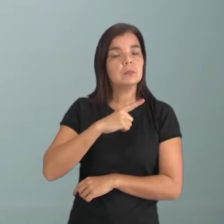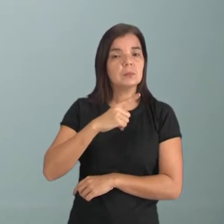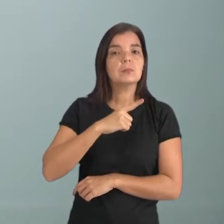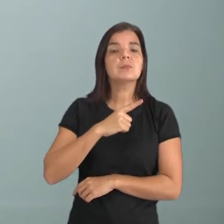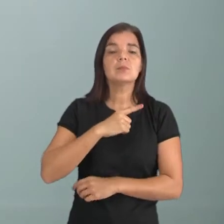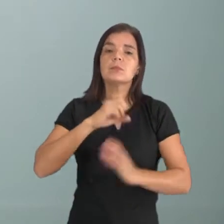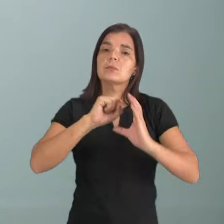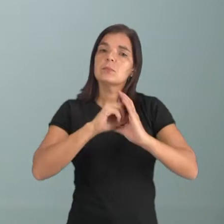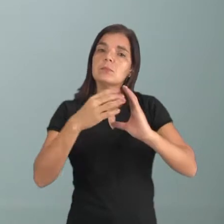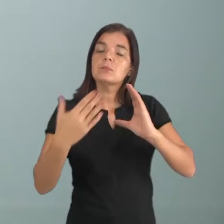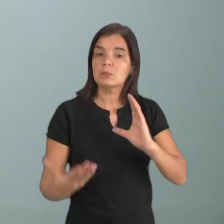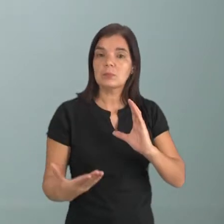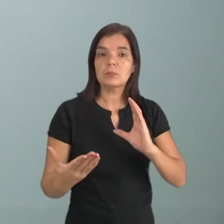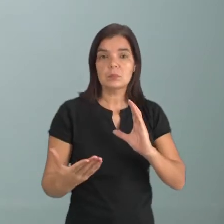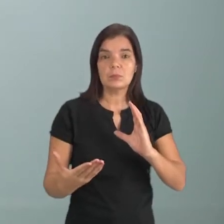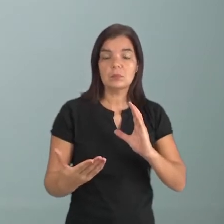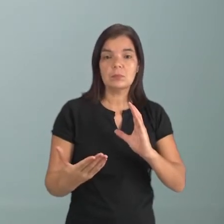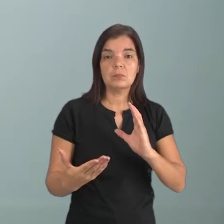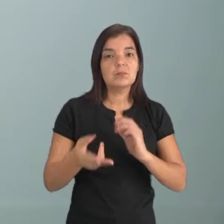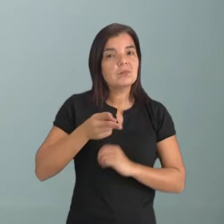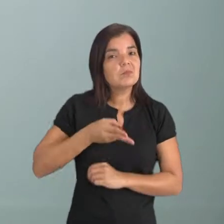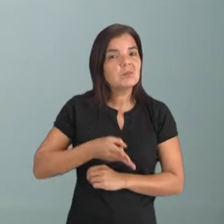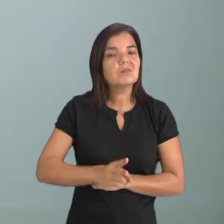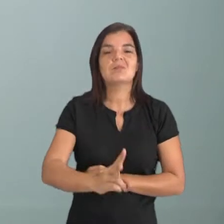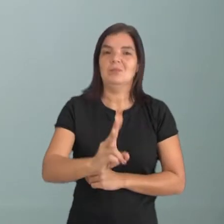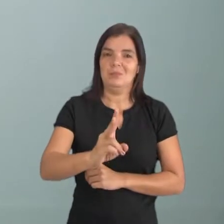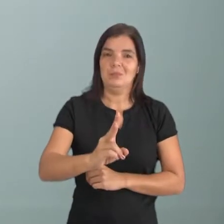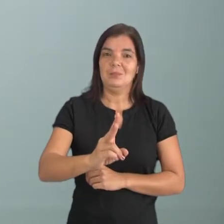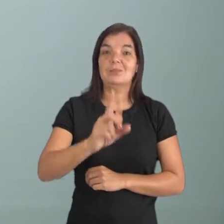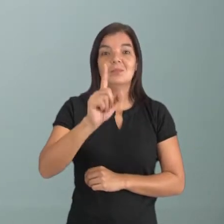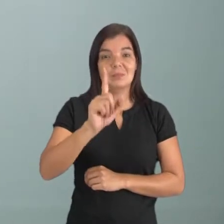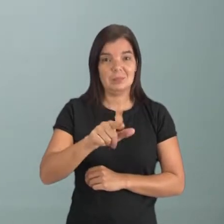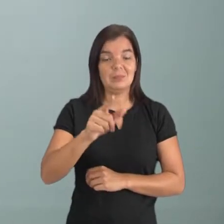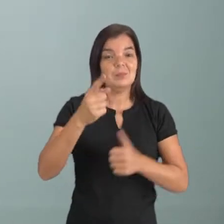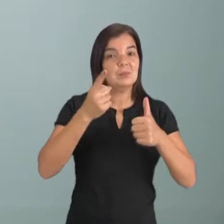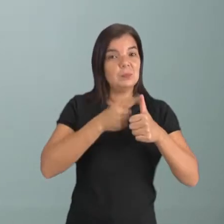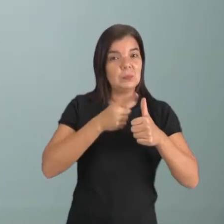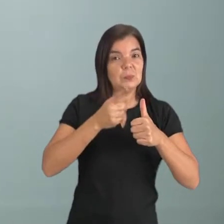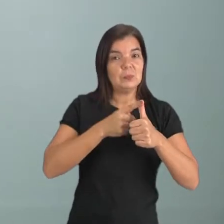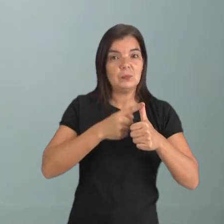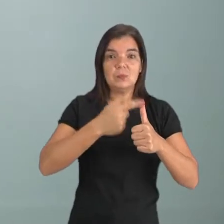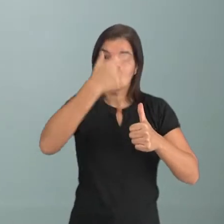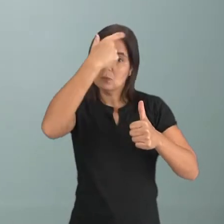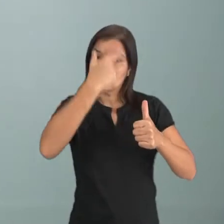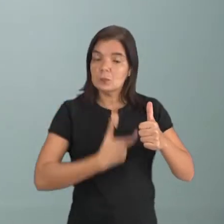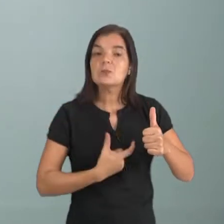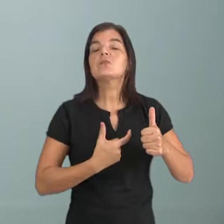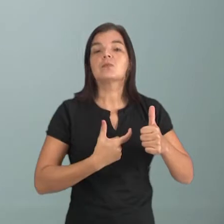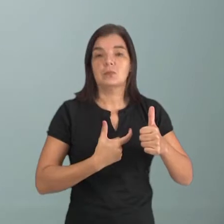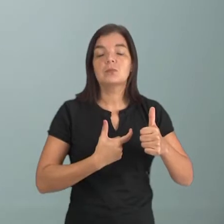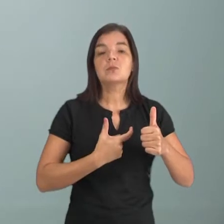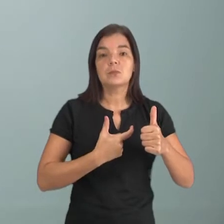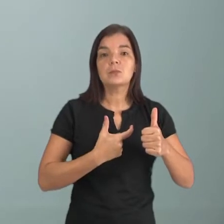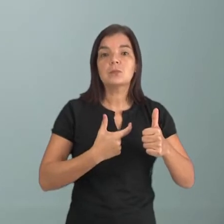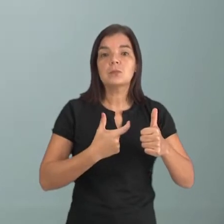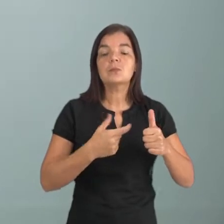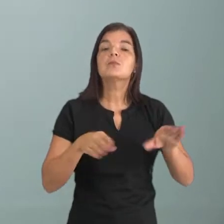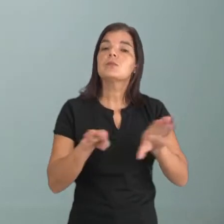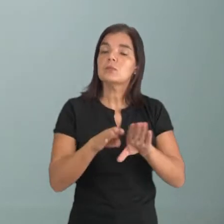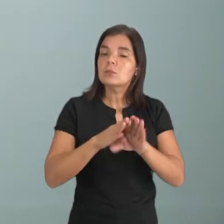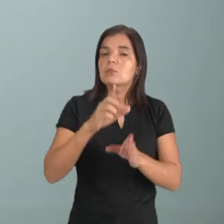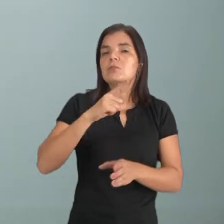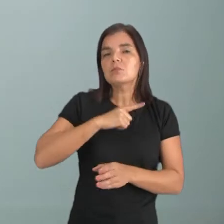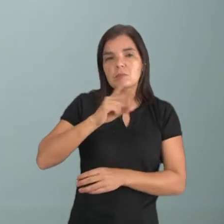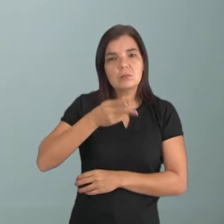é característica por essa continuidade, ou seja, ela é primeiramente humana, é feita por humanos e tem